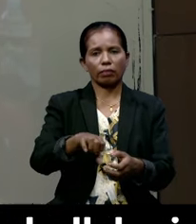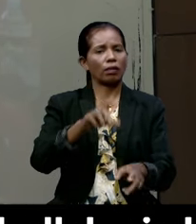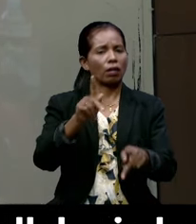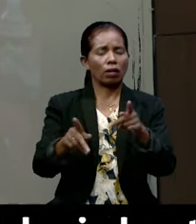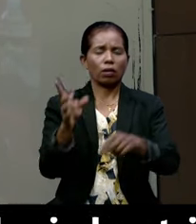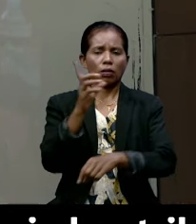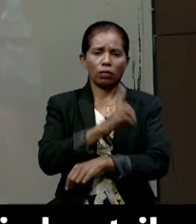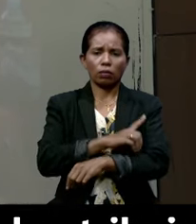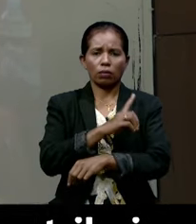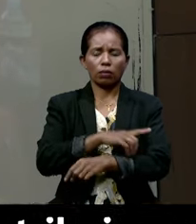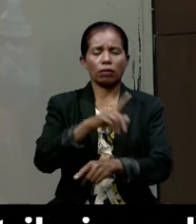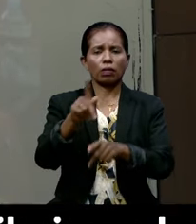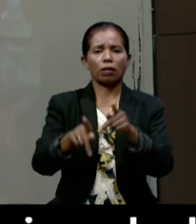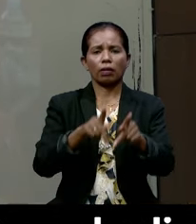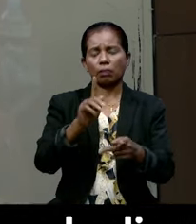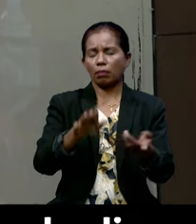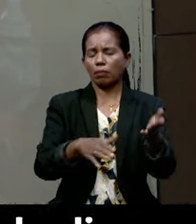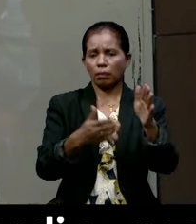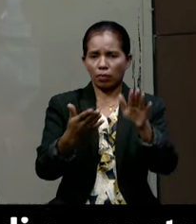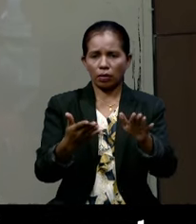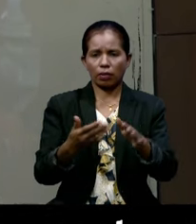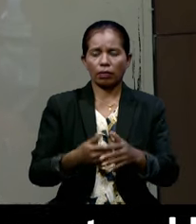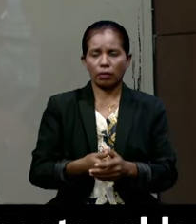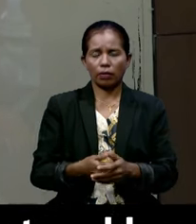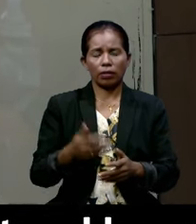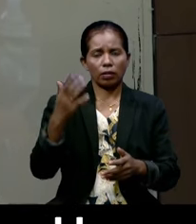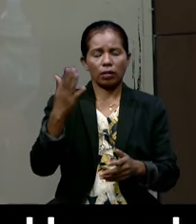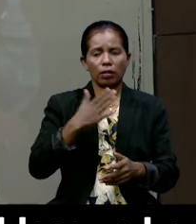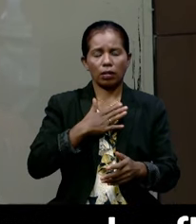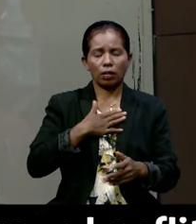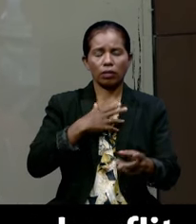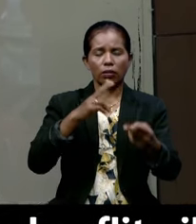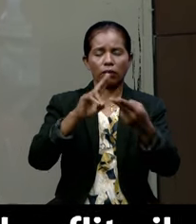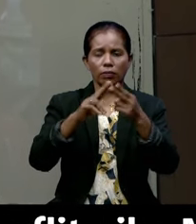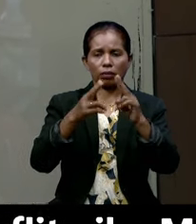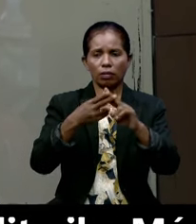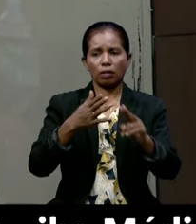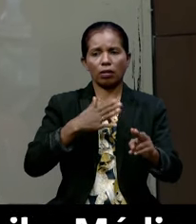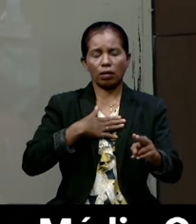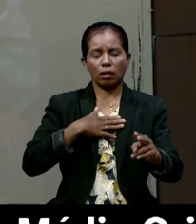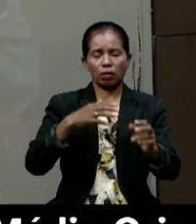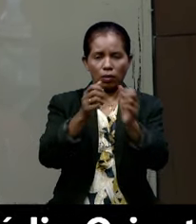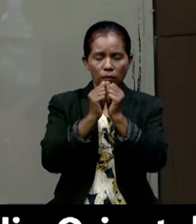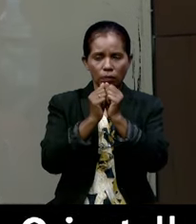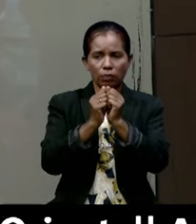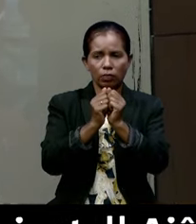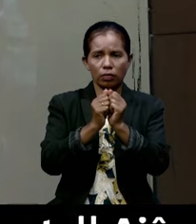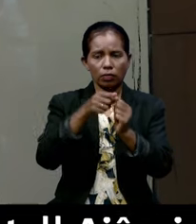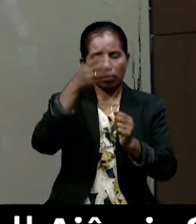mamate. E a raunia vizinho, ao amuto com o